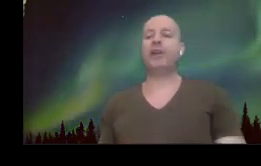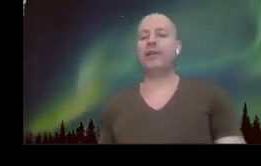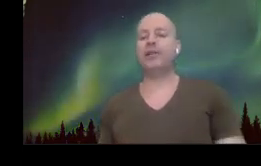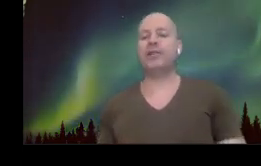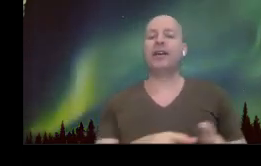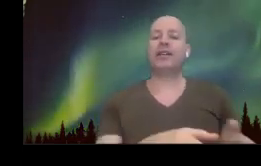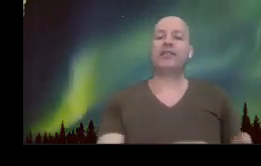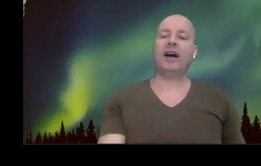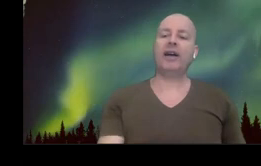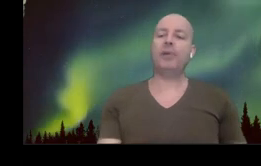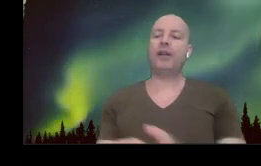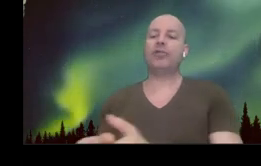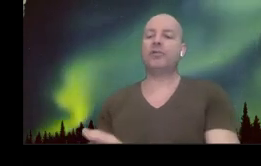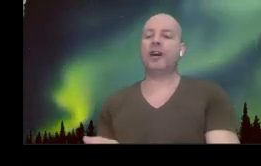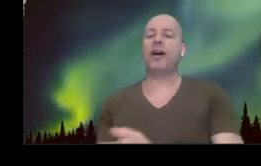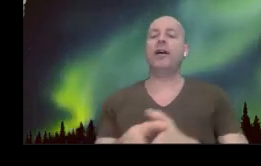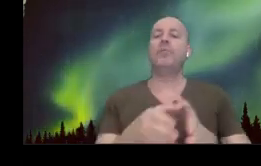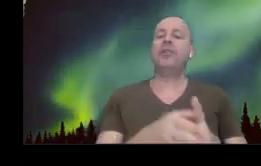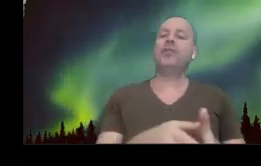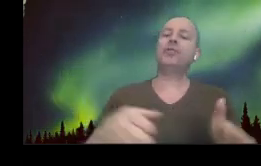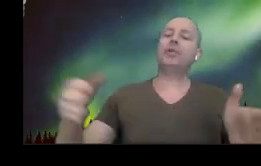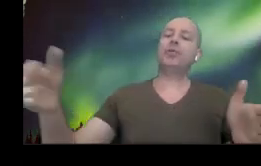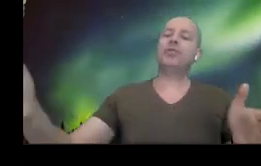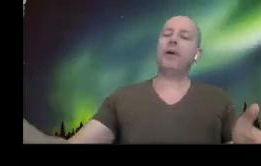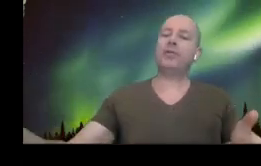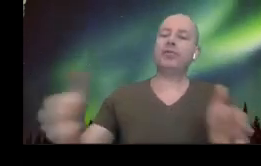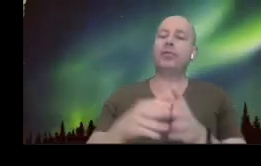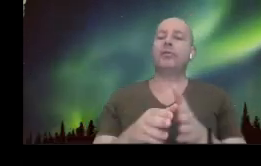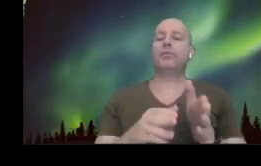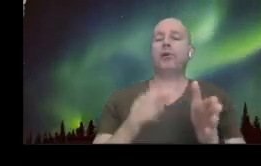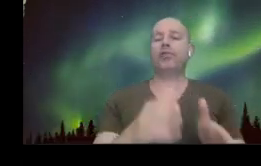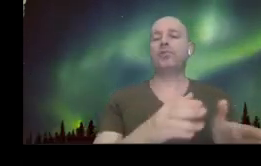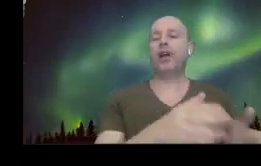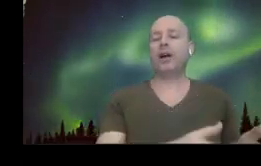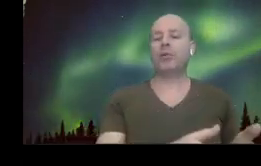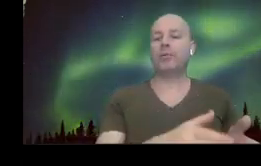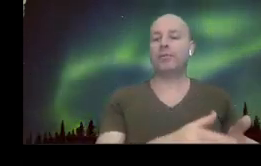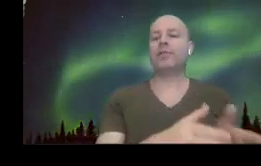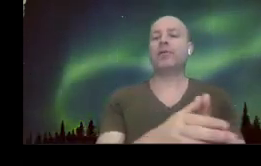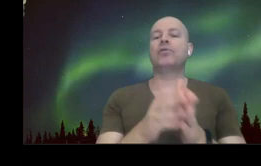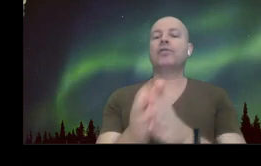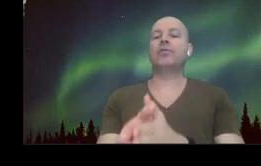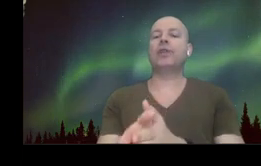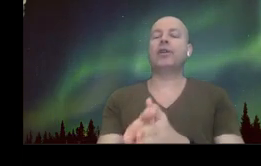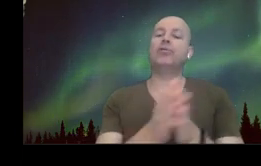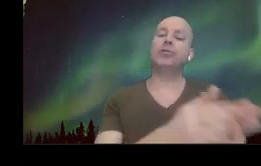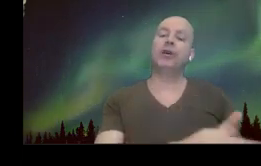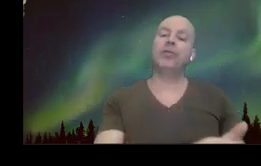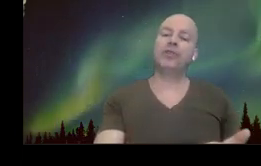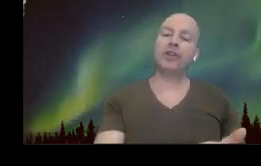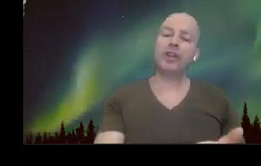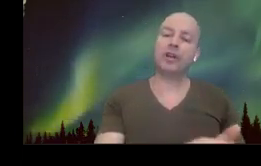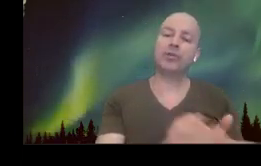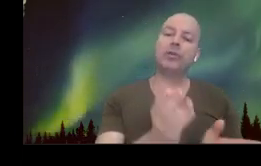os répteis que saem para desovar, precisam ter um espaço próximo da água. Então, se você não tem